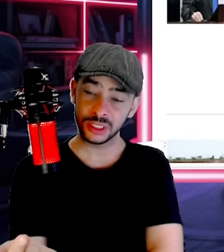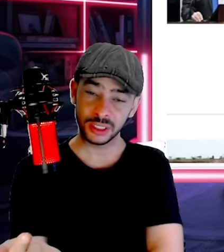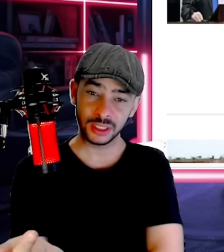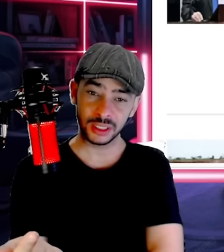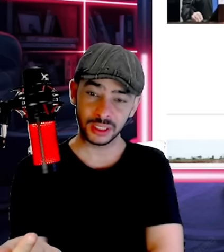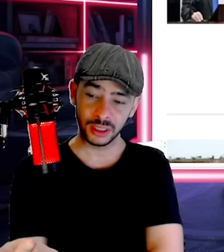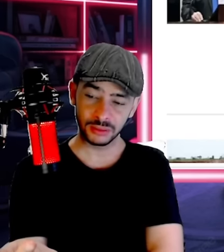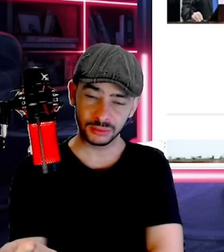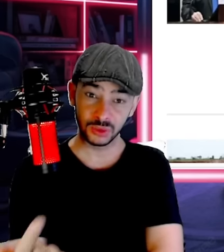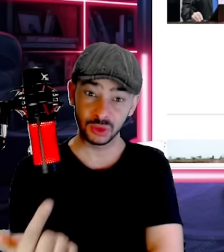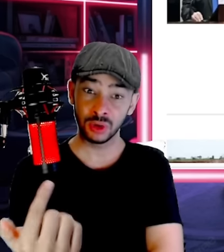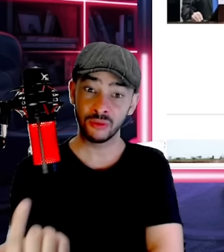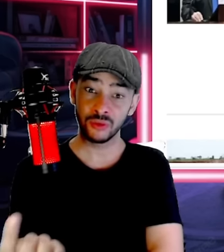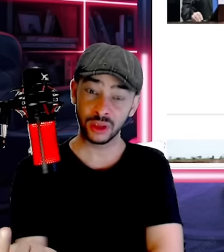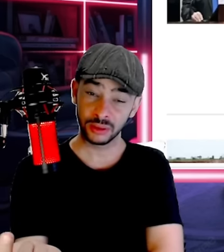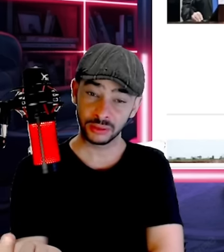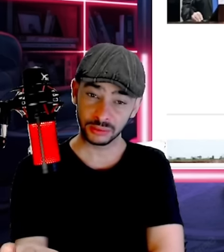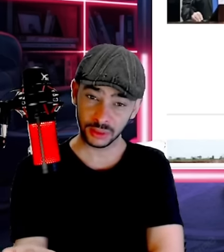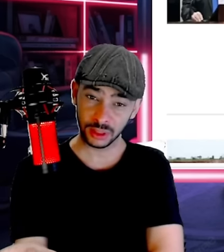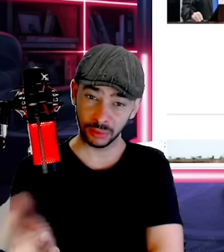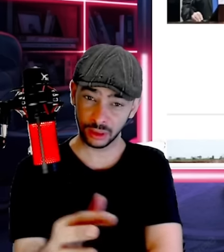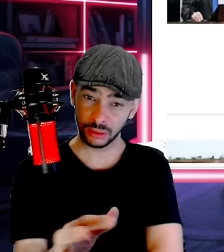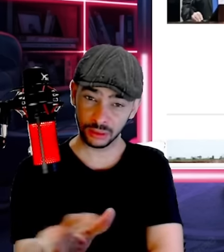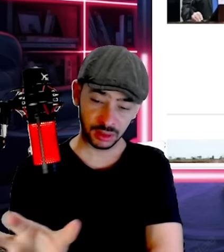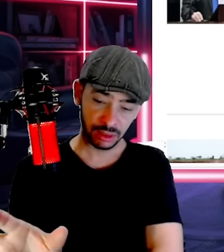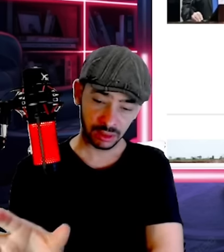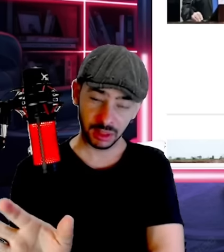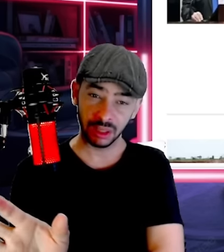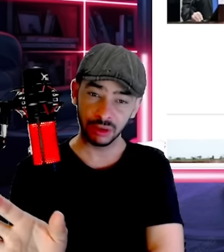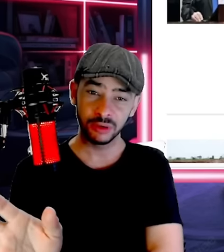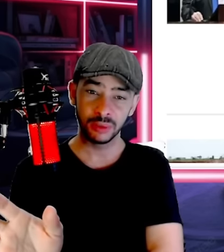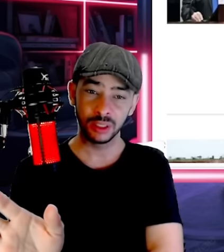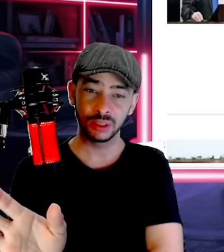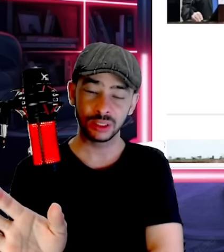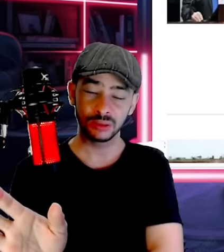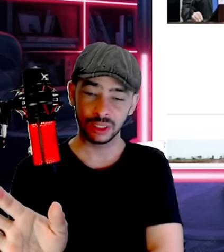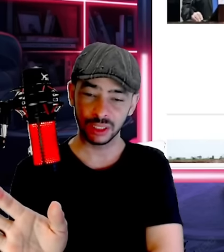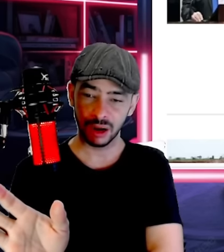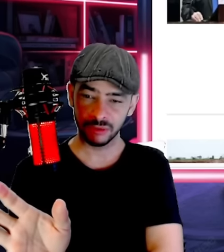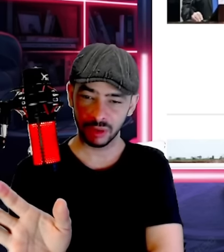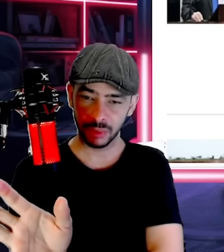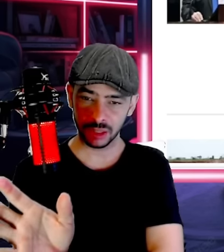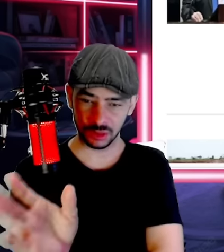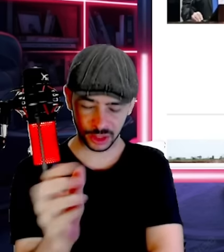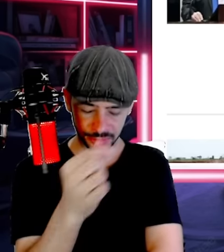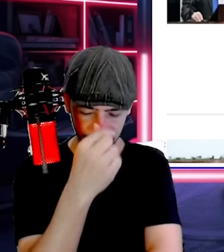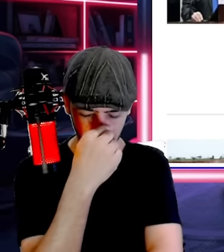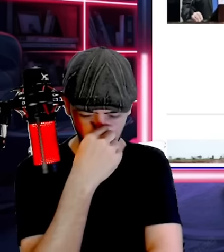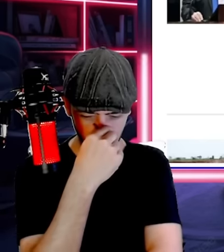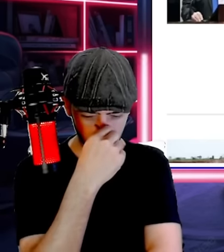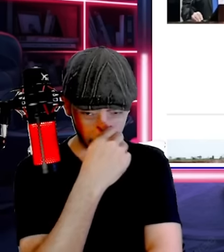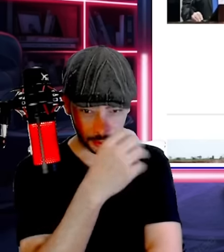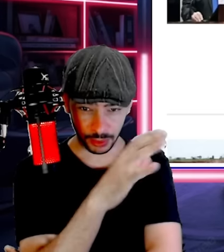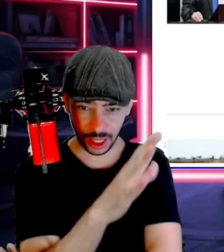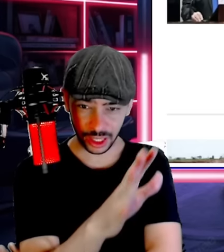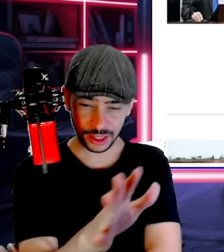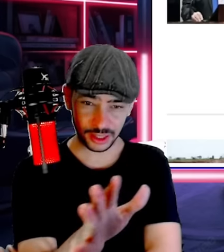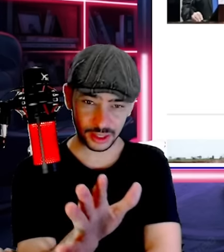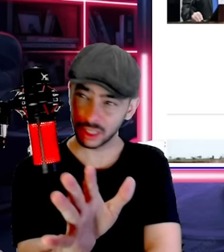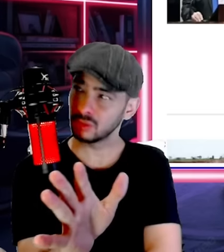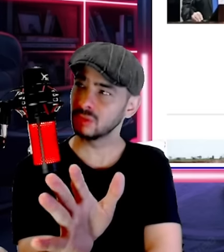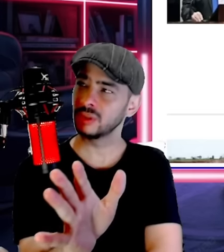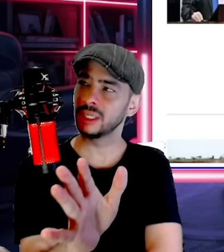após esse desenho nunca vi também ninguém filmando uma girafa na Amazônia